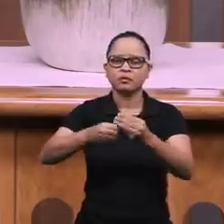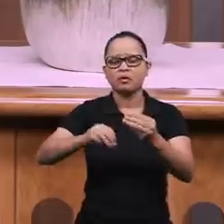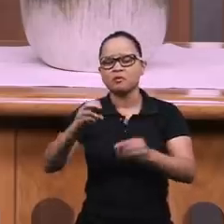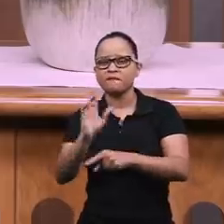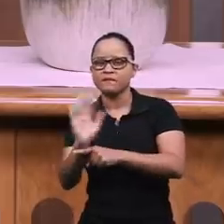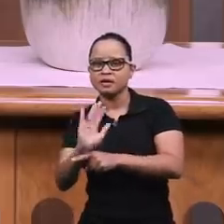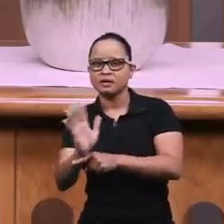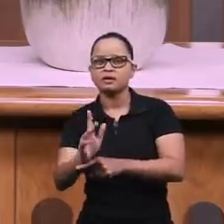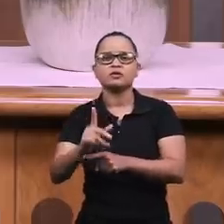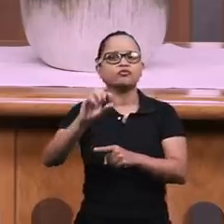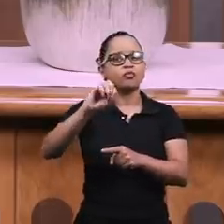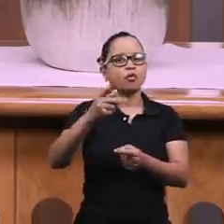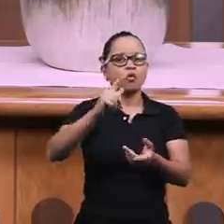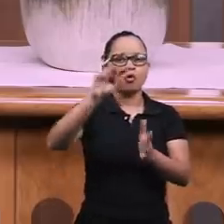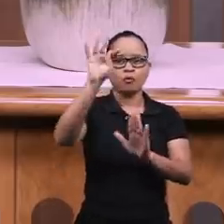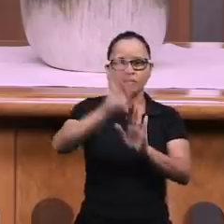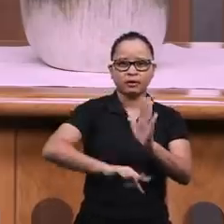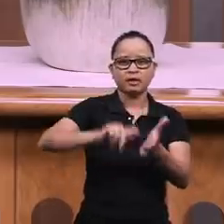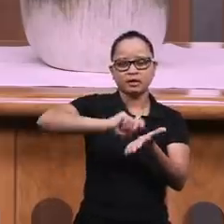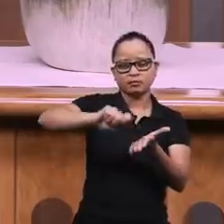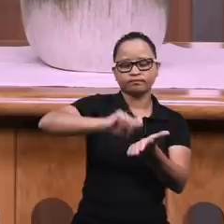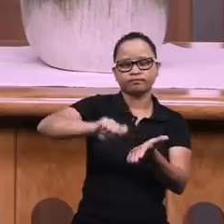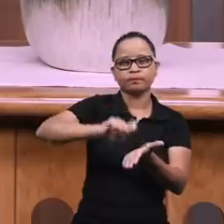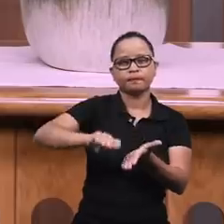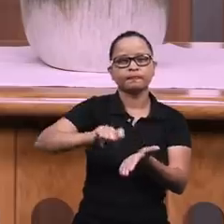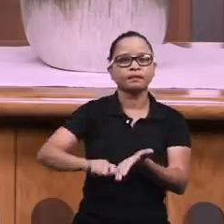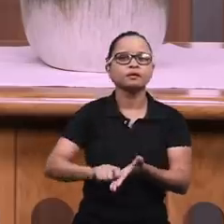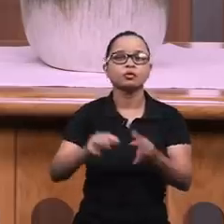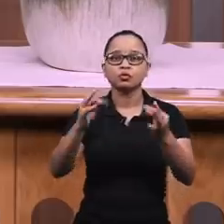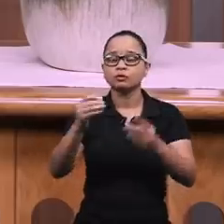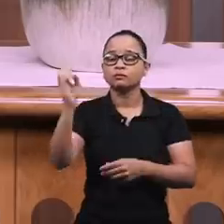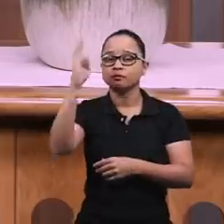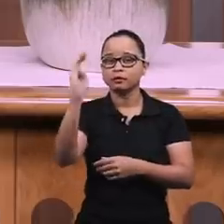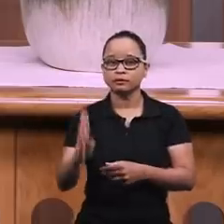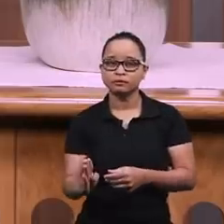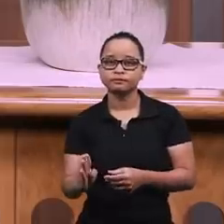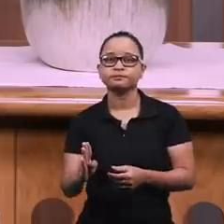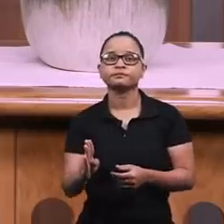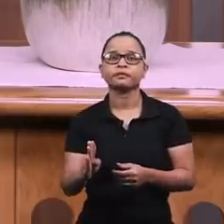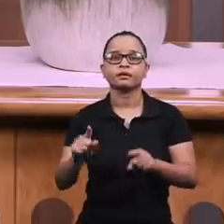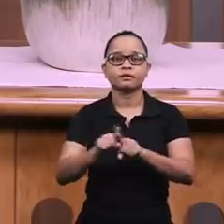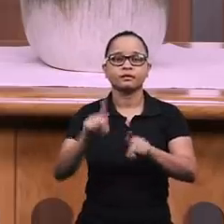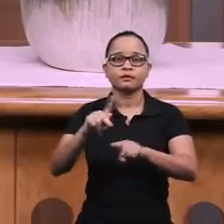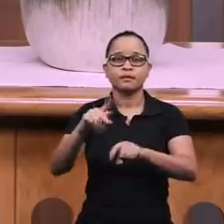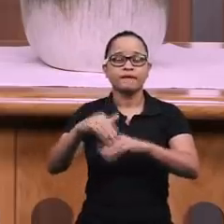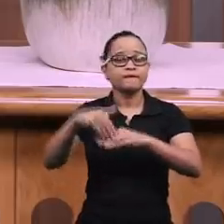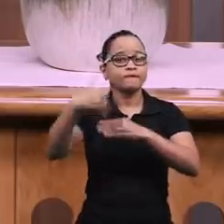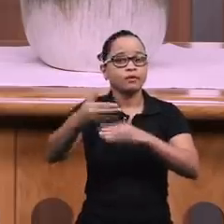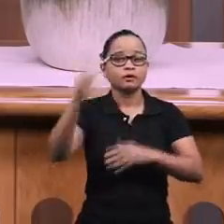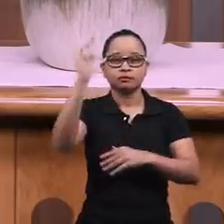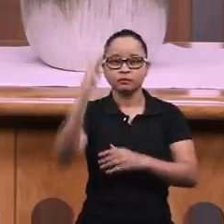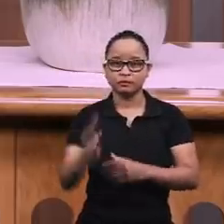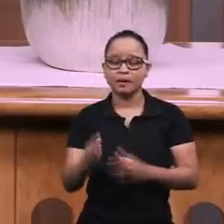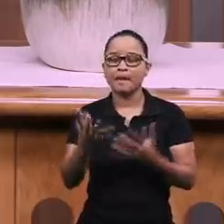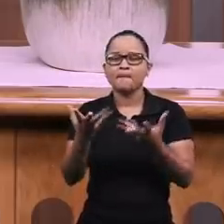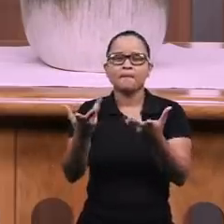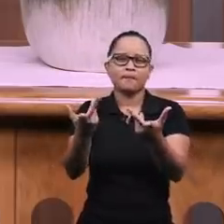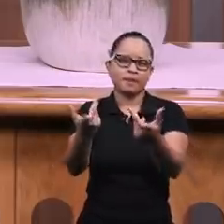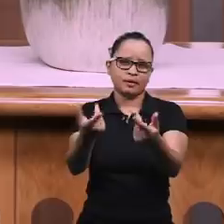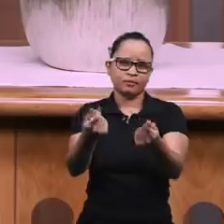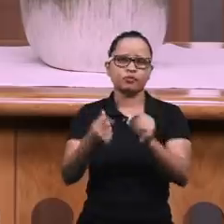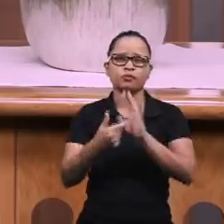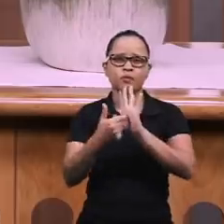em vídeo seja por escrito né pelo sistema é de todo o Brasil e de fora do Brasil é algo maravilhoso que